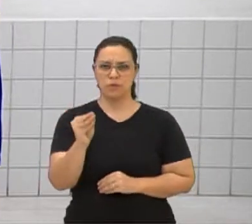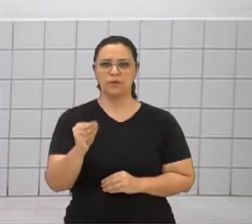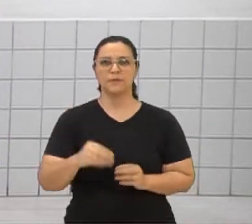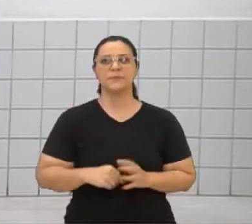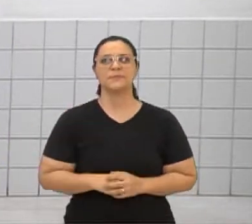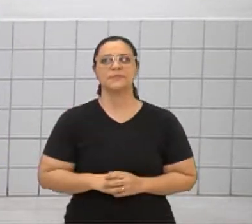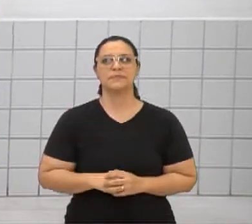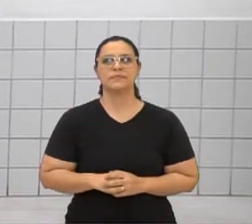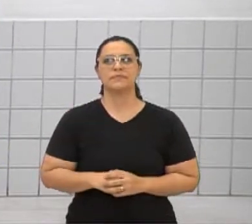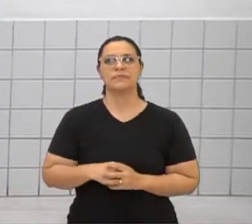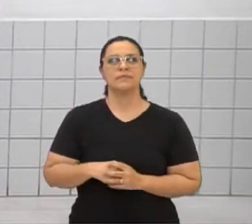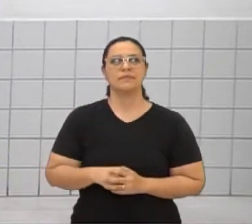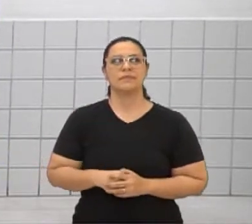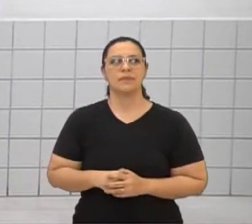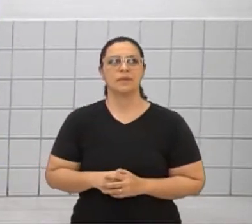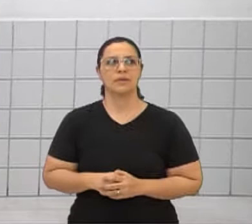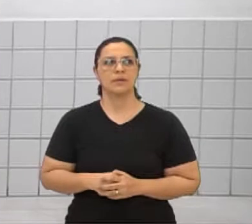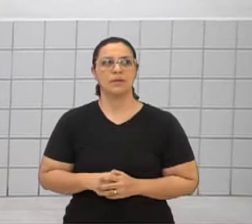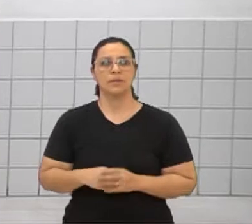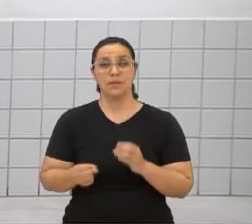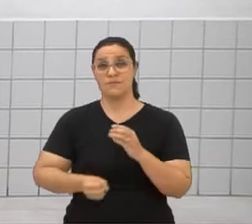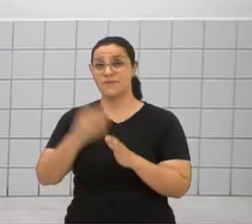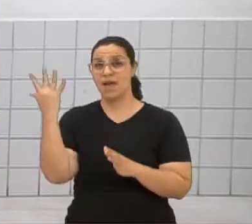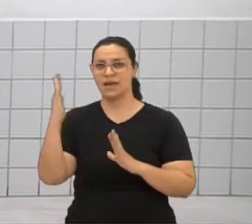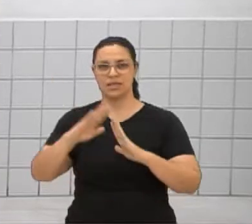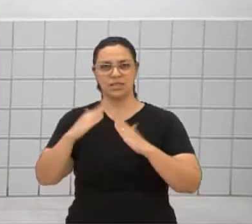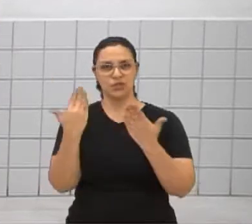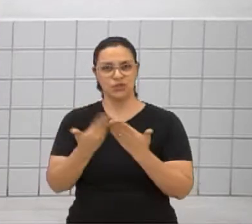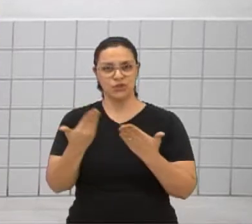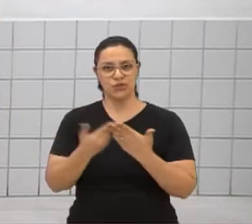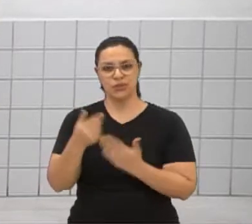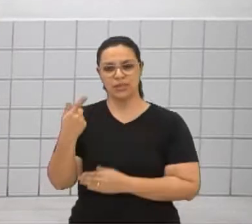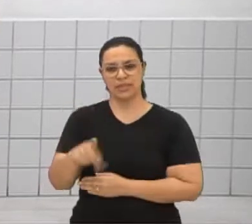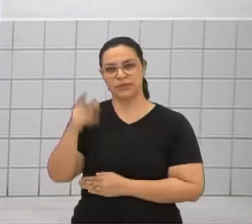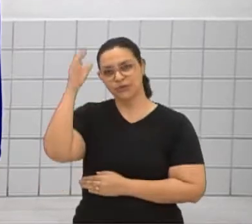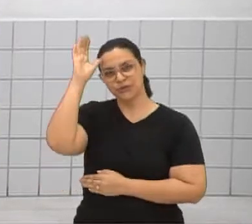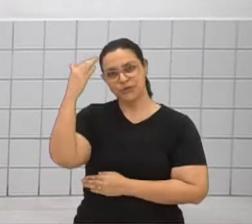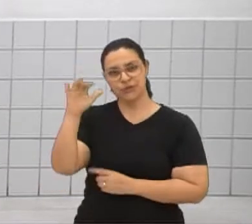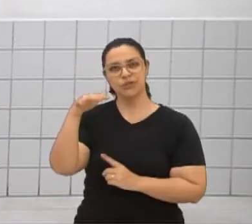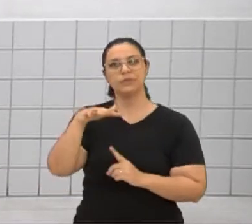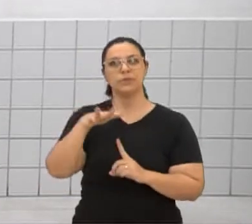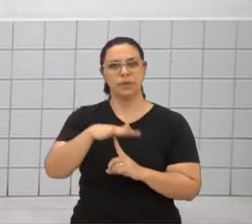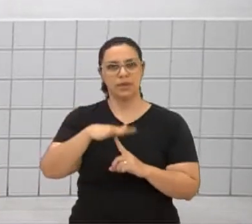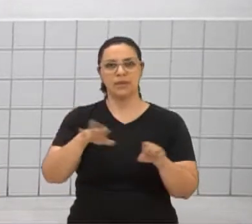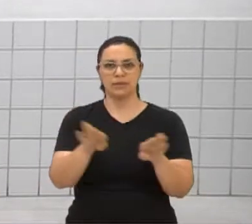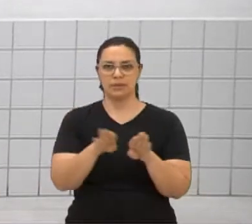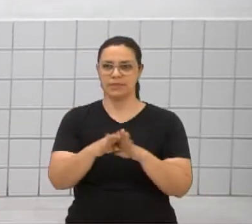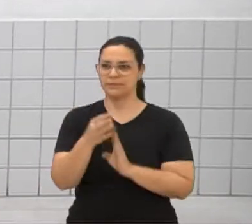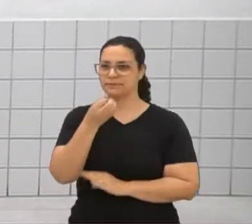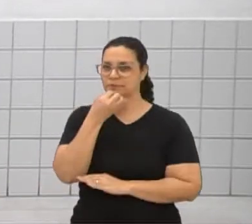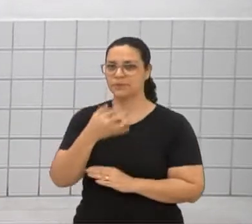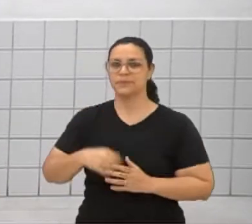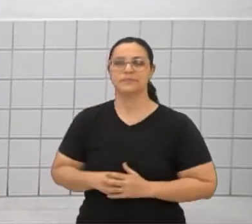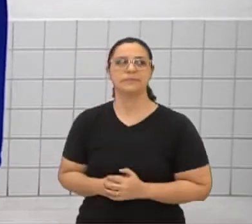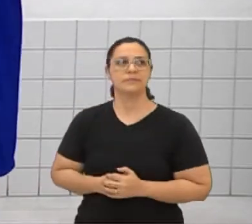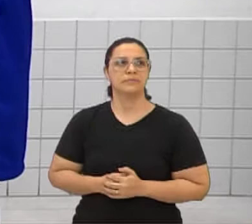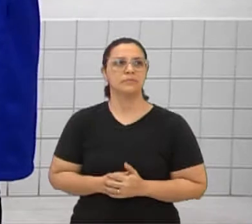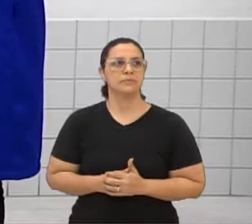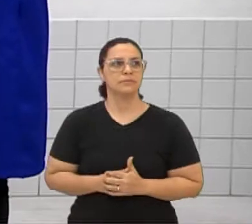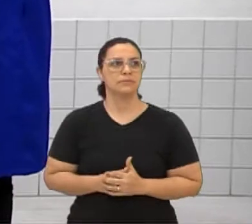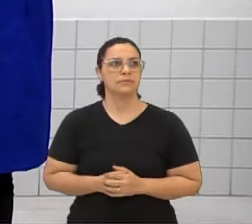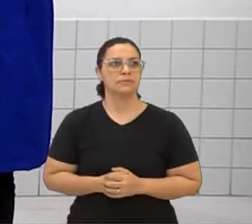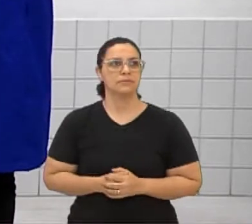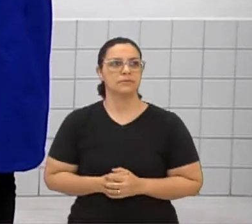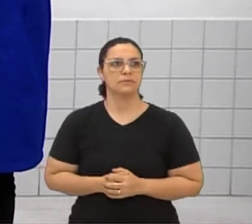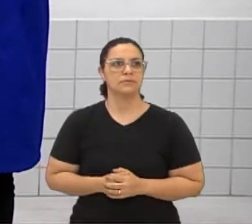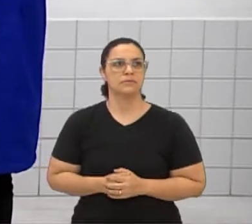a para uma outra para Várias escolas aqui né de Curitiba dos estados que bom bacana e o